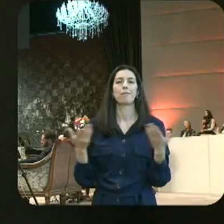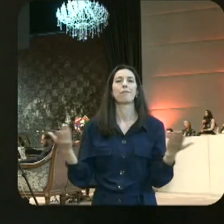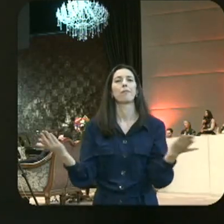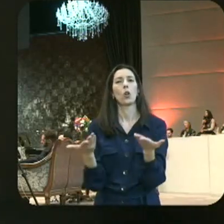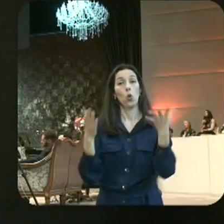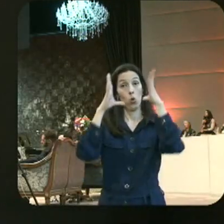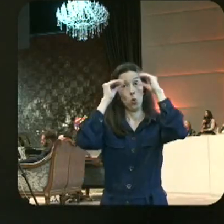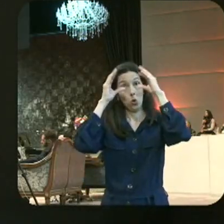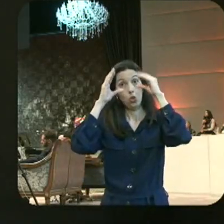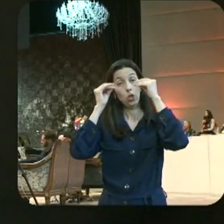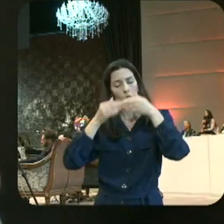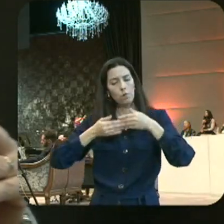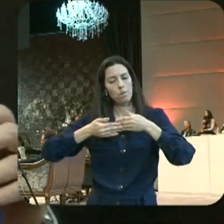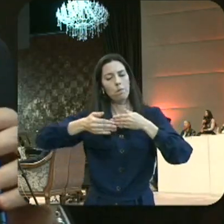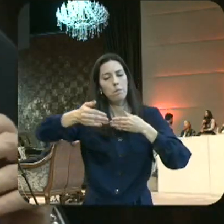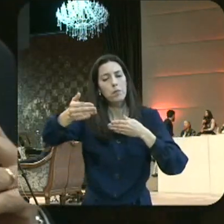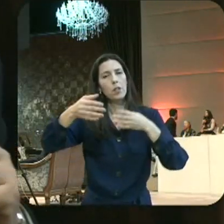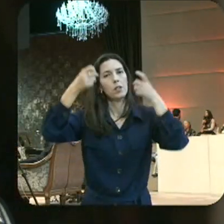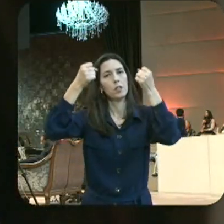a falar sobre essa palavra,